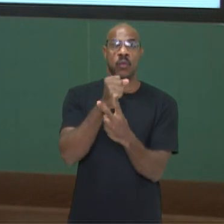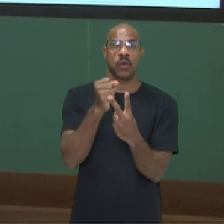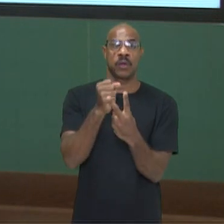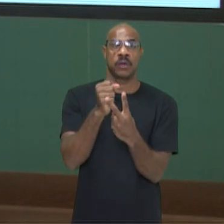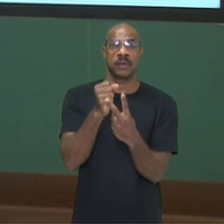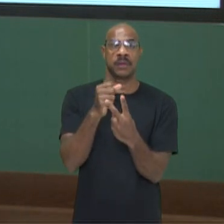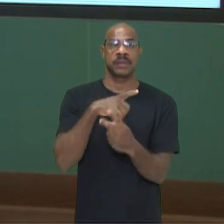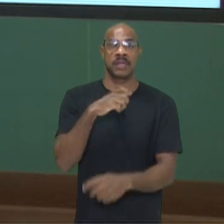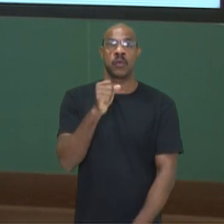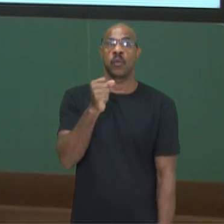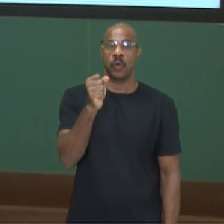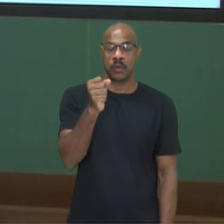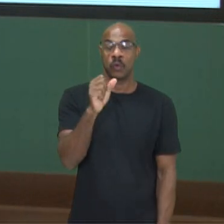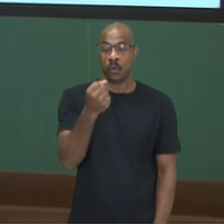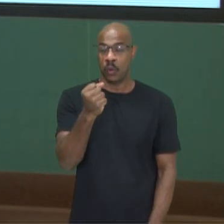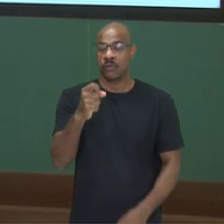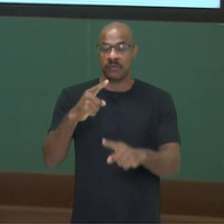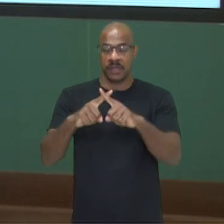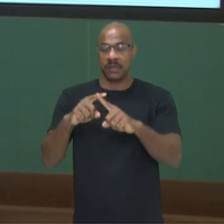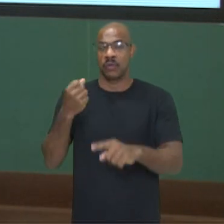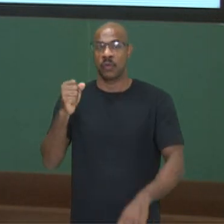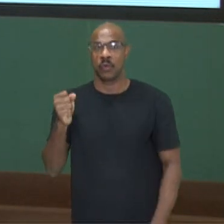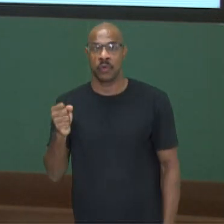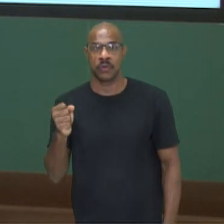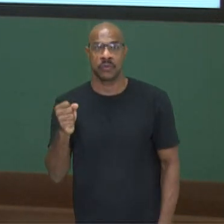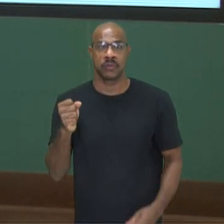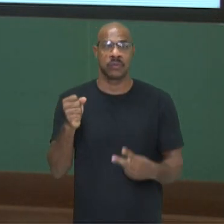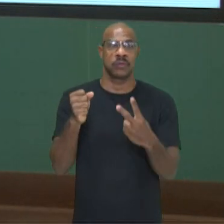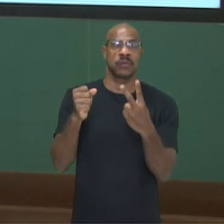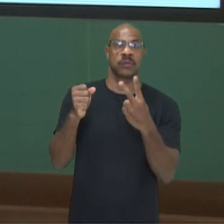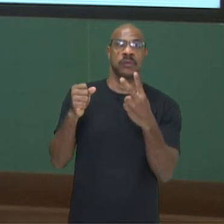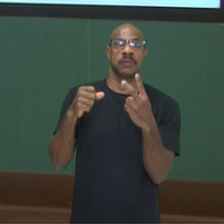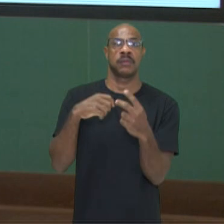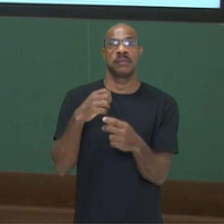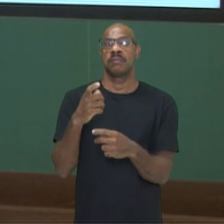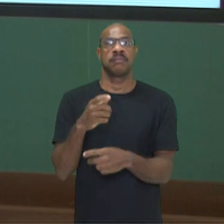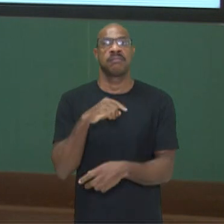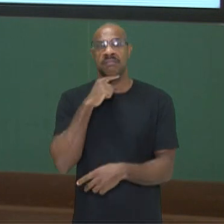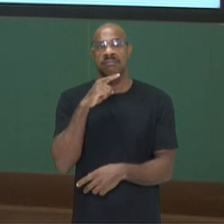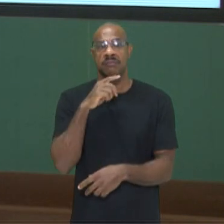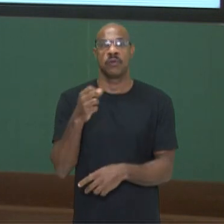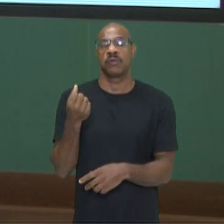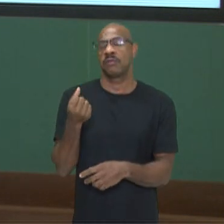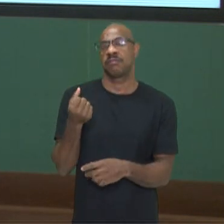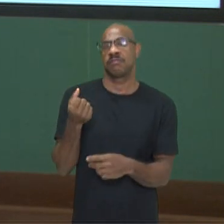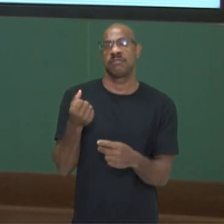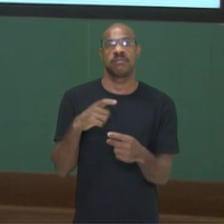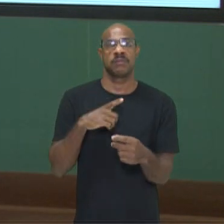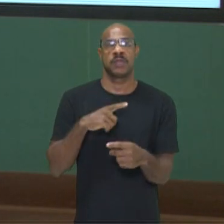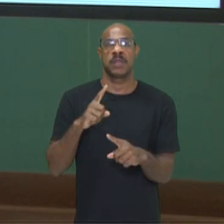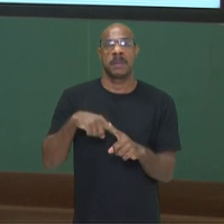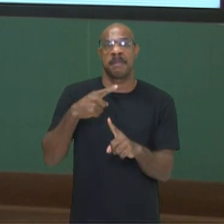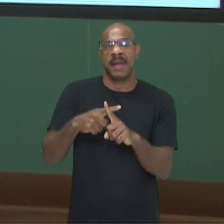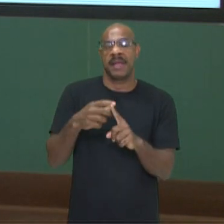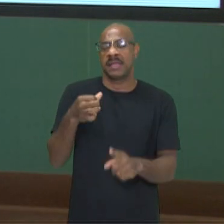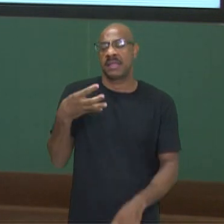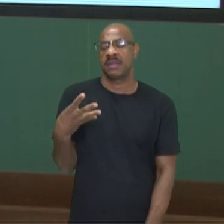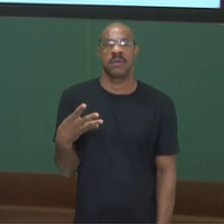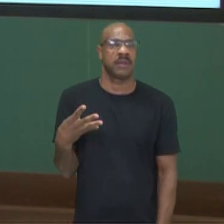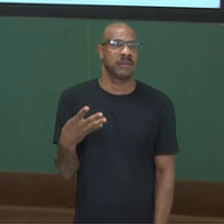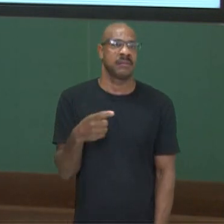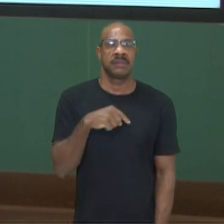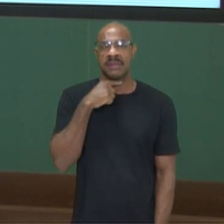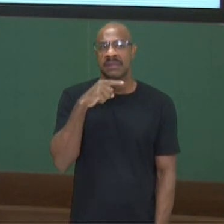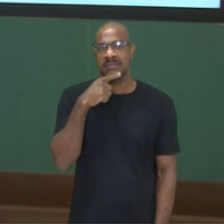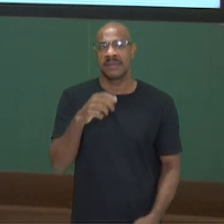que 8 vezes 8 ou menos 8 vezes menos 8 nos dá mais 64.